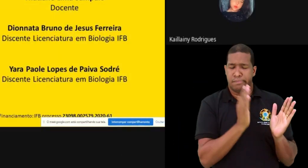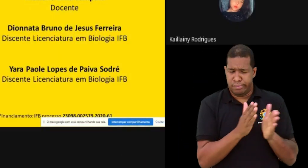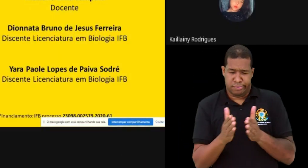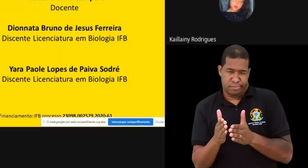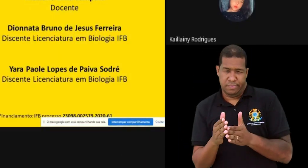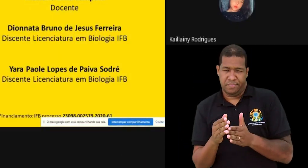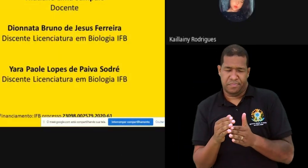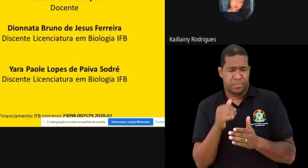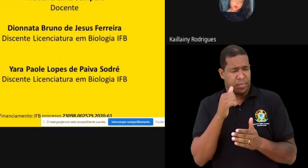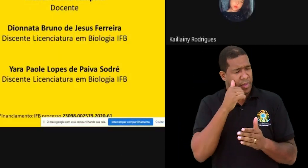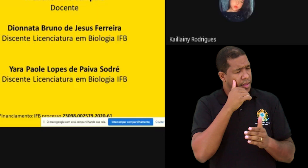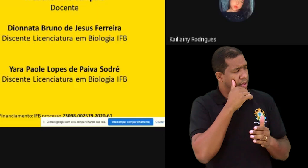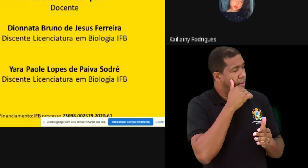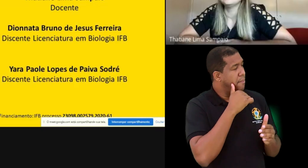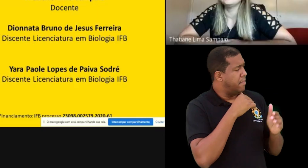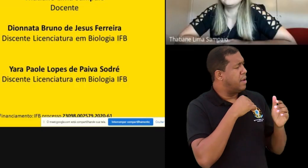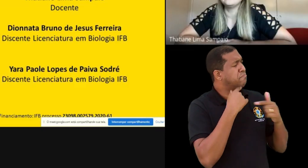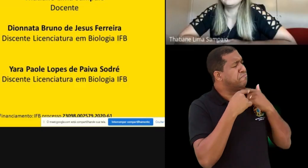microscópio em grupo.